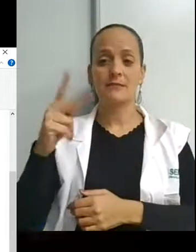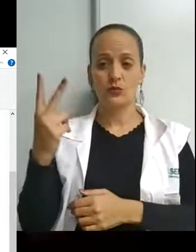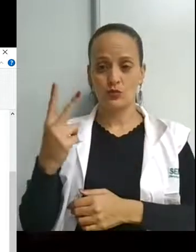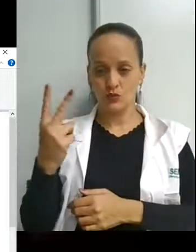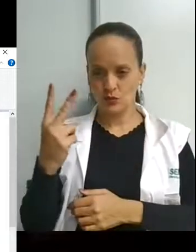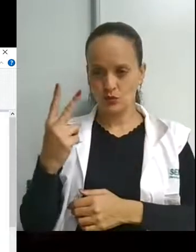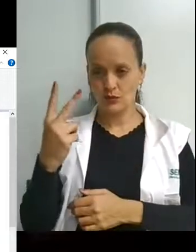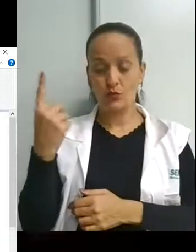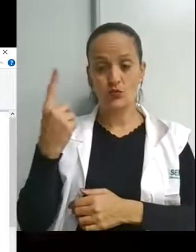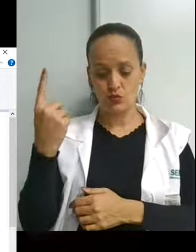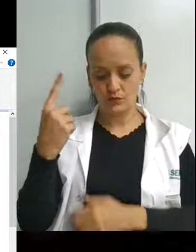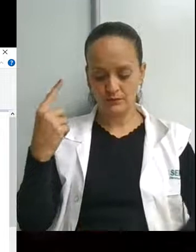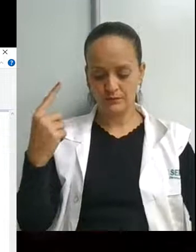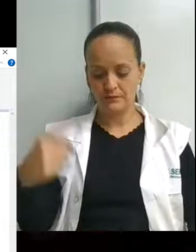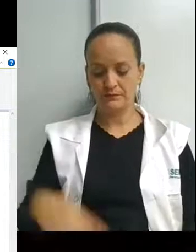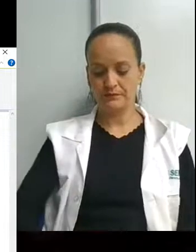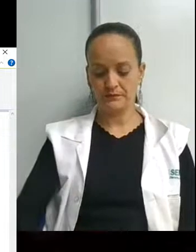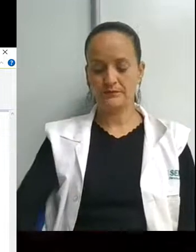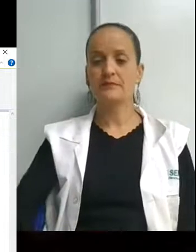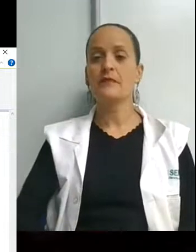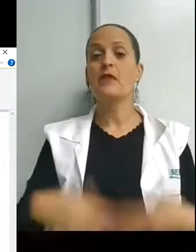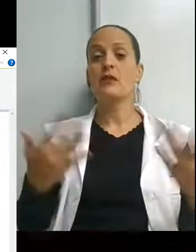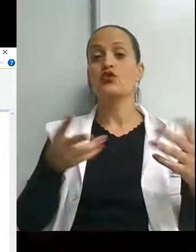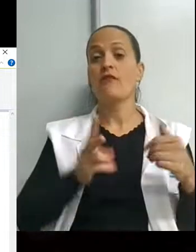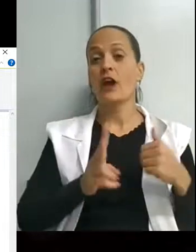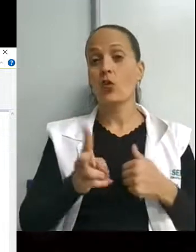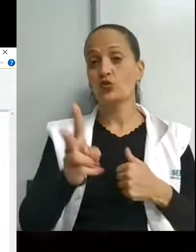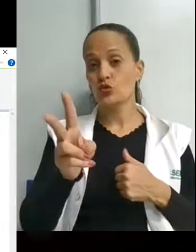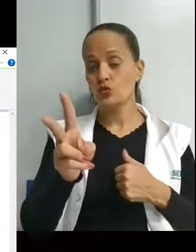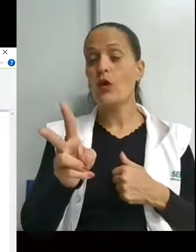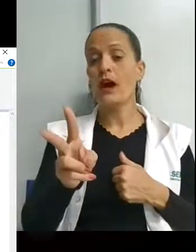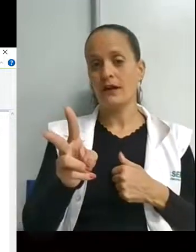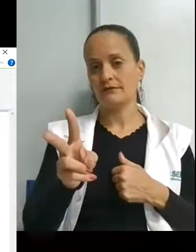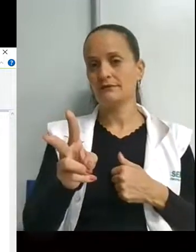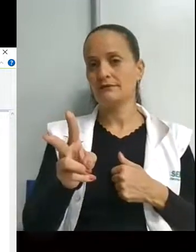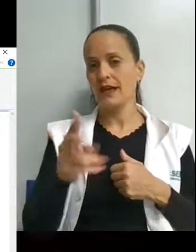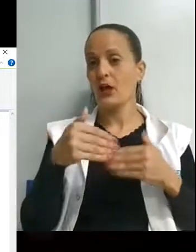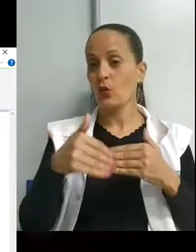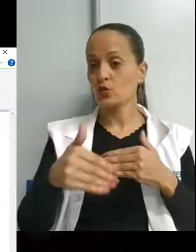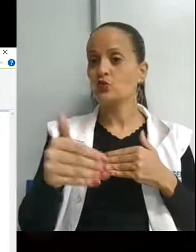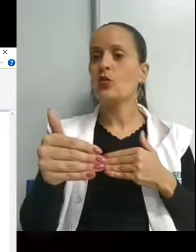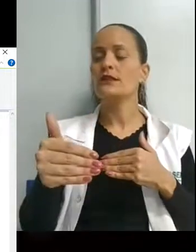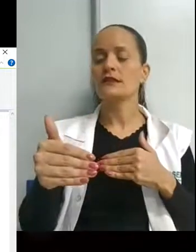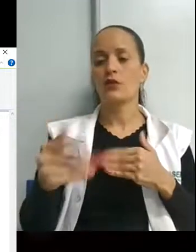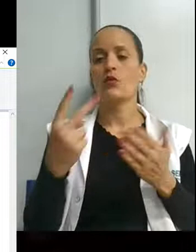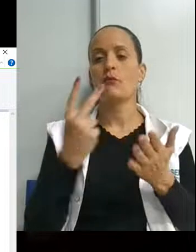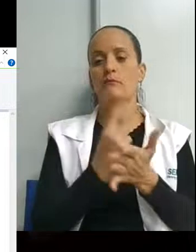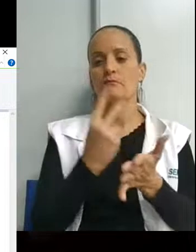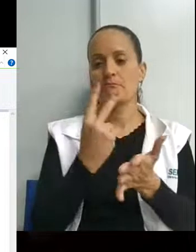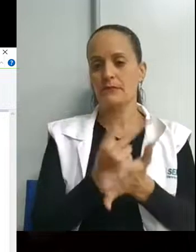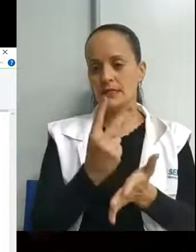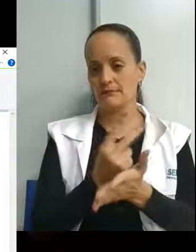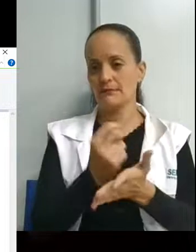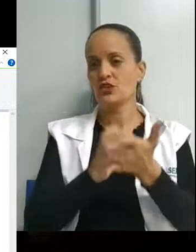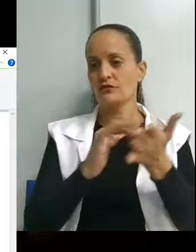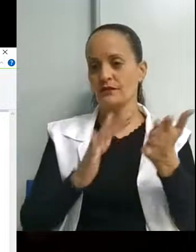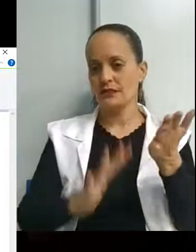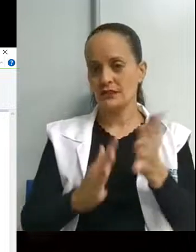gente, na verdade, vai dar o quê? Continuidade aqui, ó. Então, no desafio, esse aqui é o desafio,